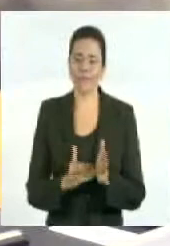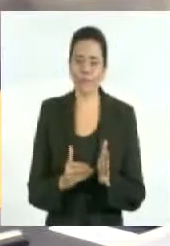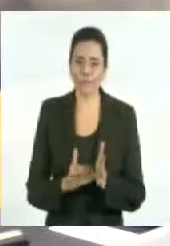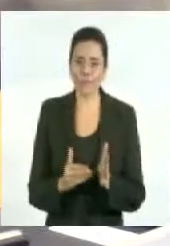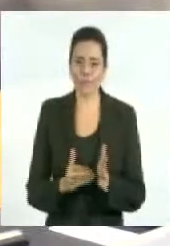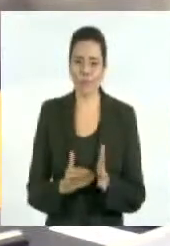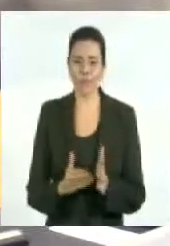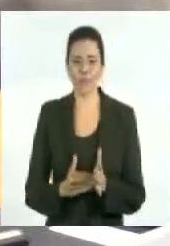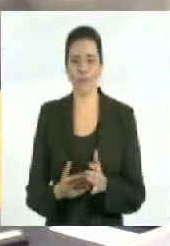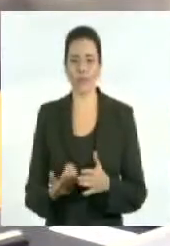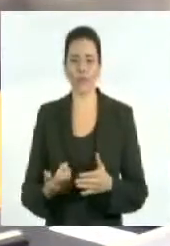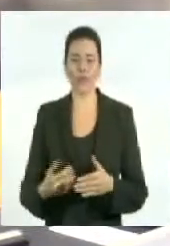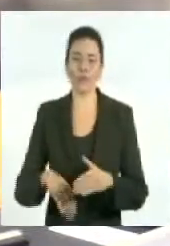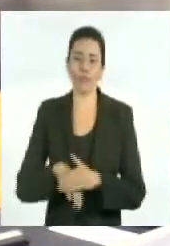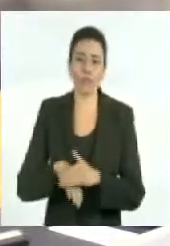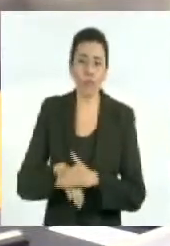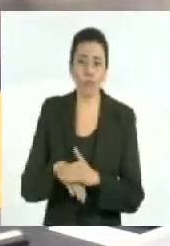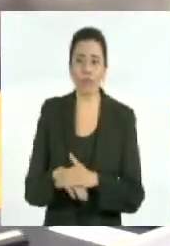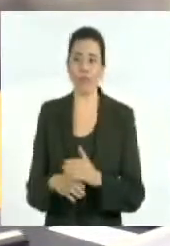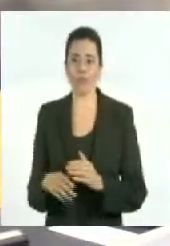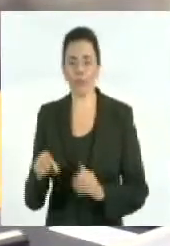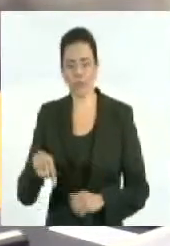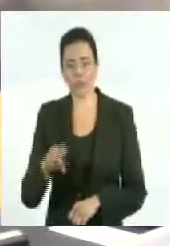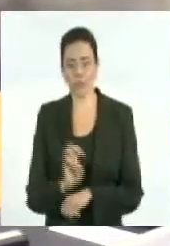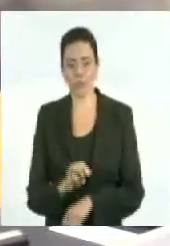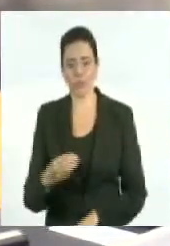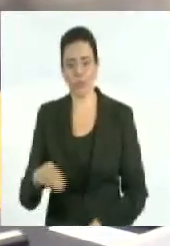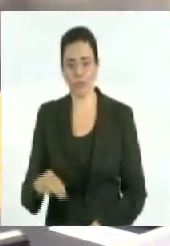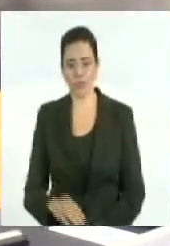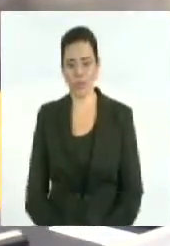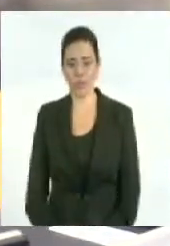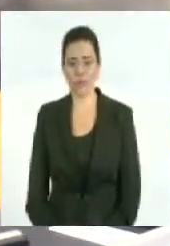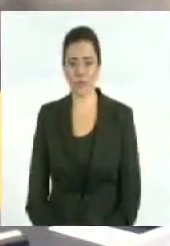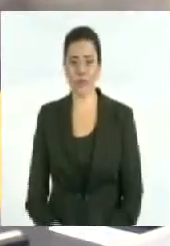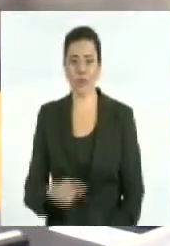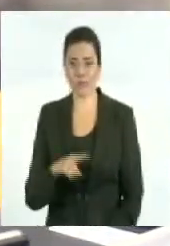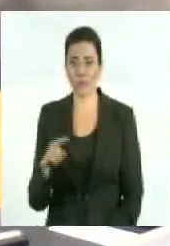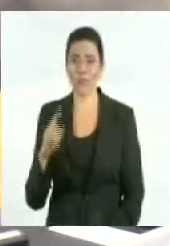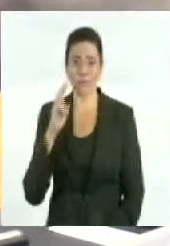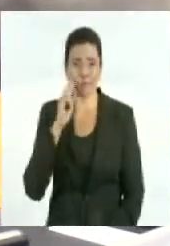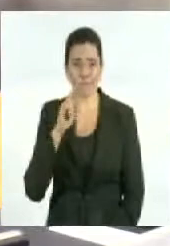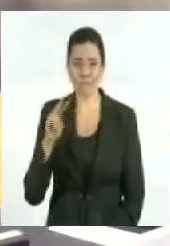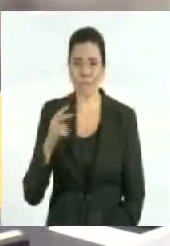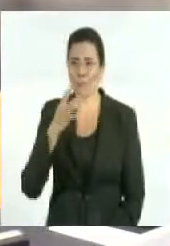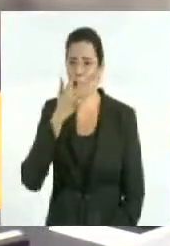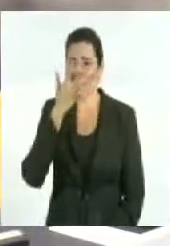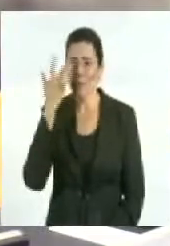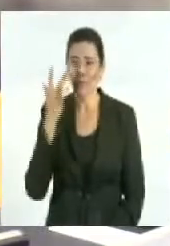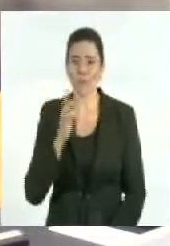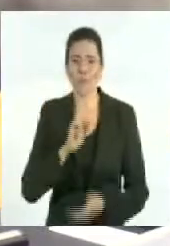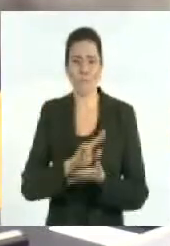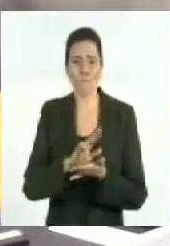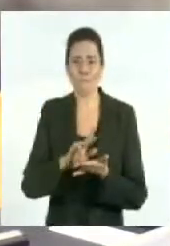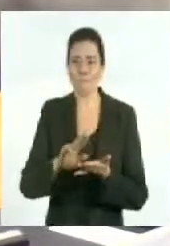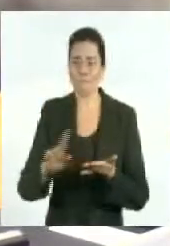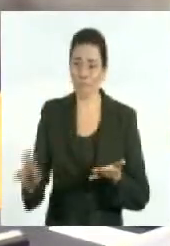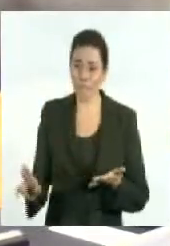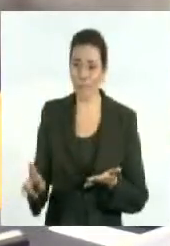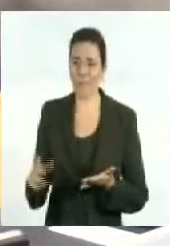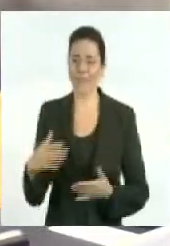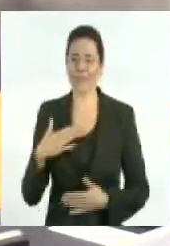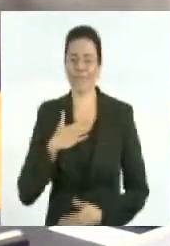percebermos o número de atores envolvidos num evento como o futebol. A questão dos torcedores, a alegria com que o